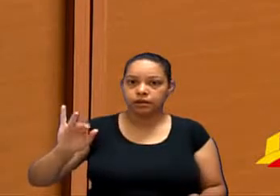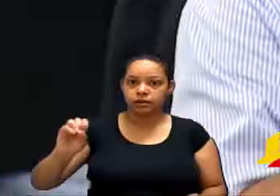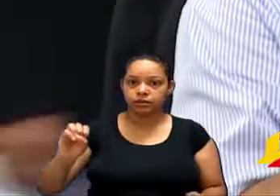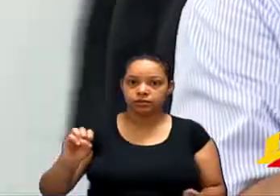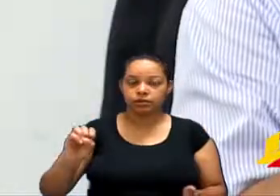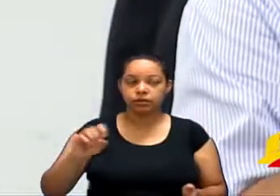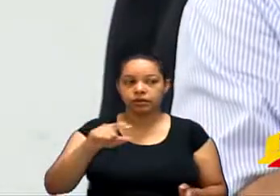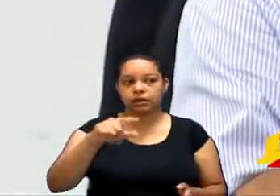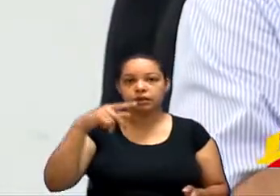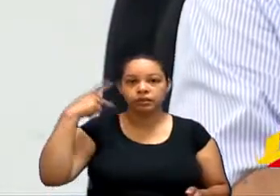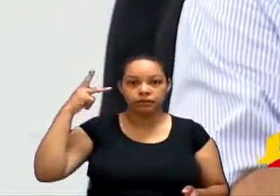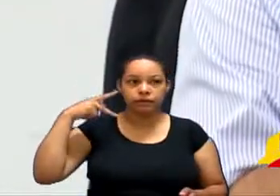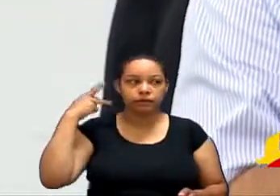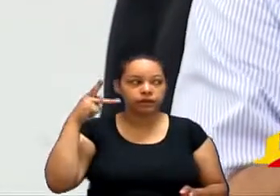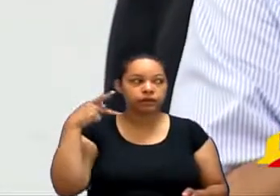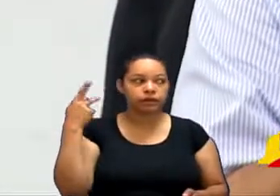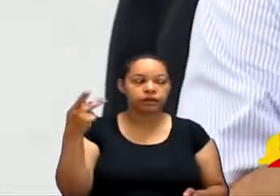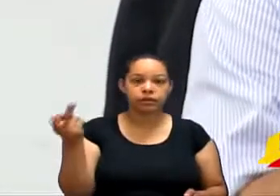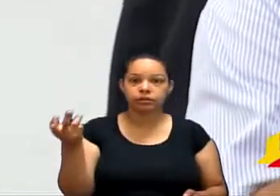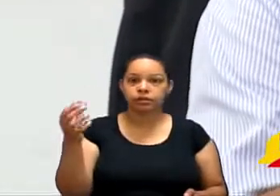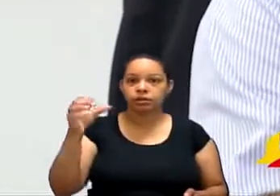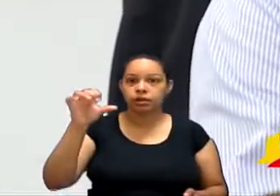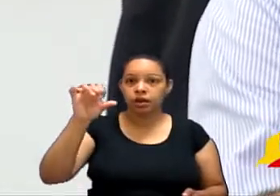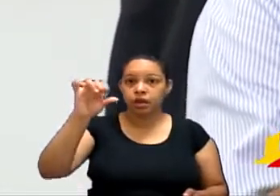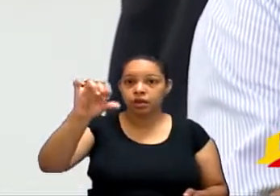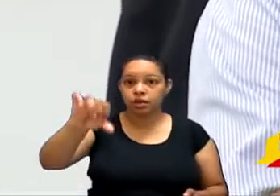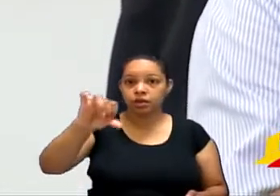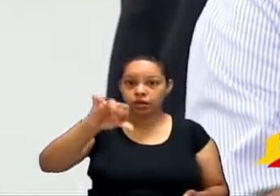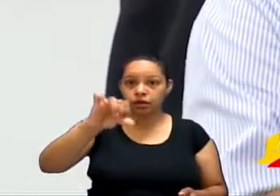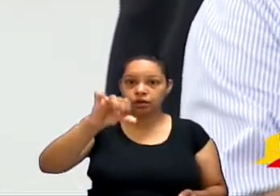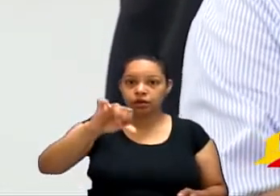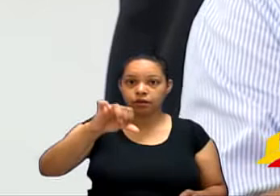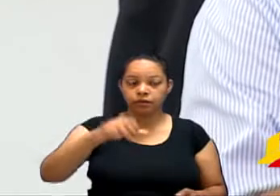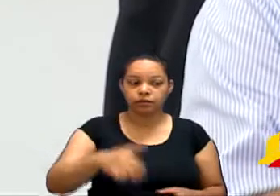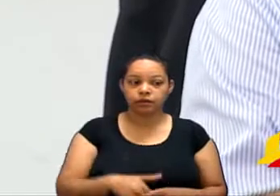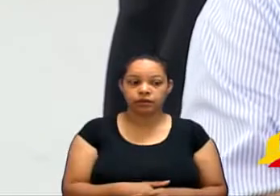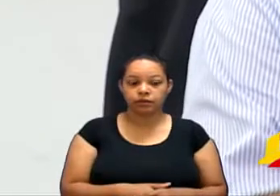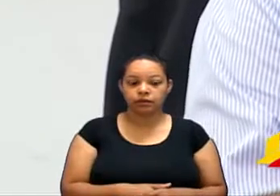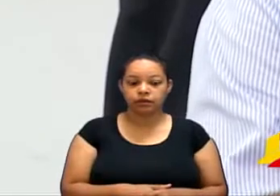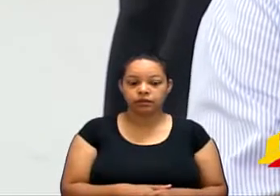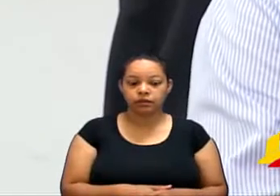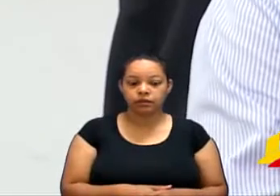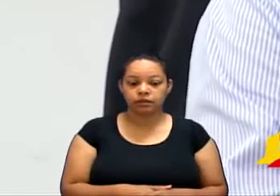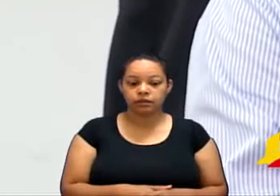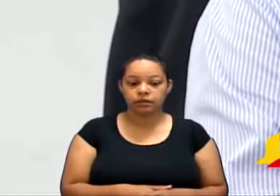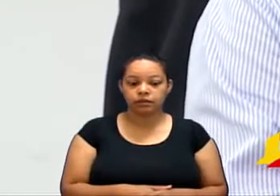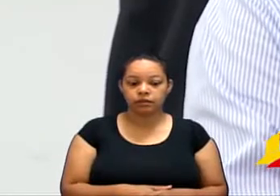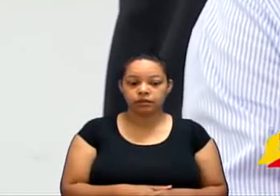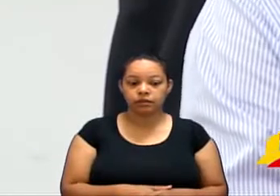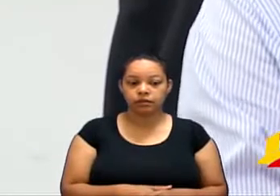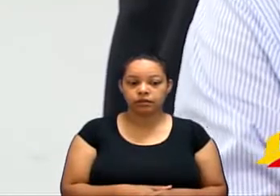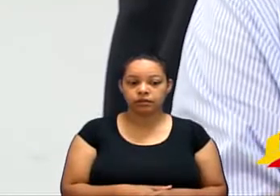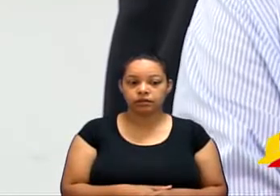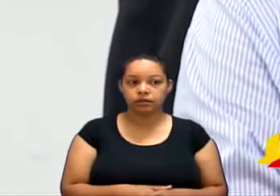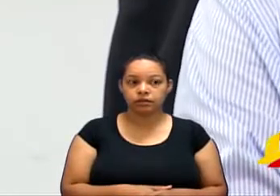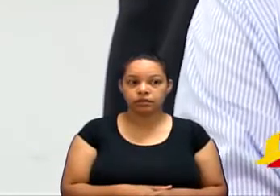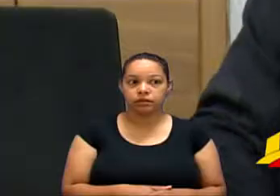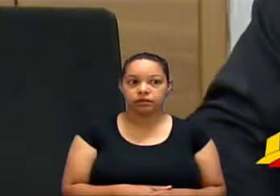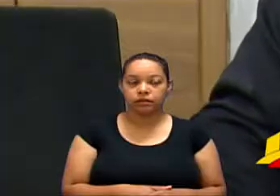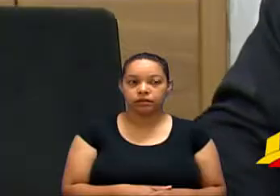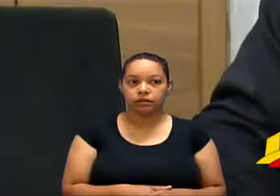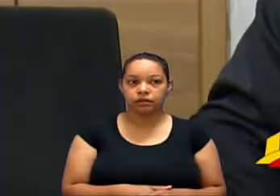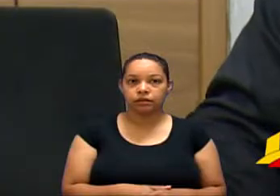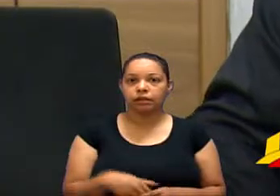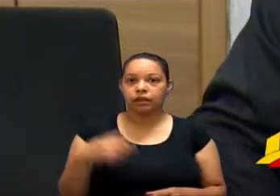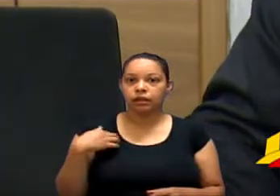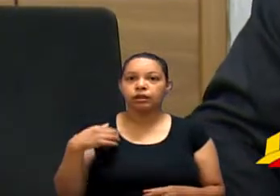grande vereador que teve nove mandatos aqui na cidade de Sorocaba entrou junto